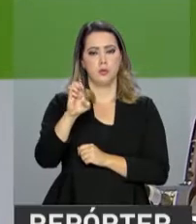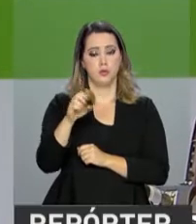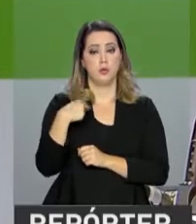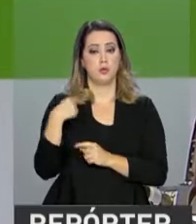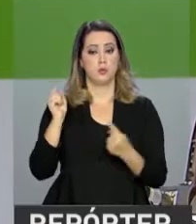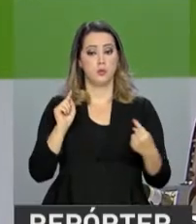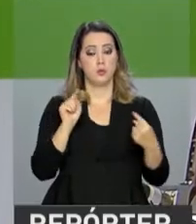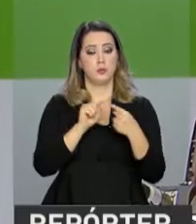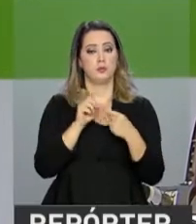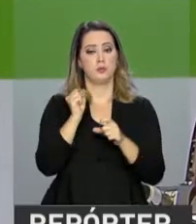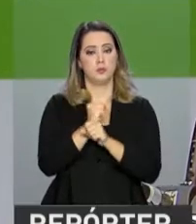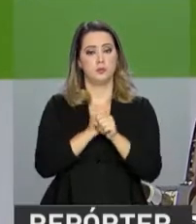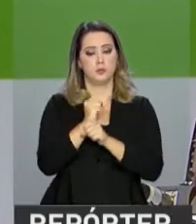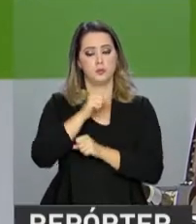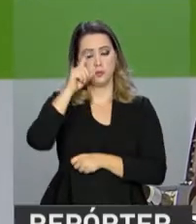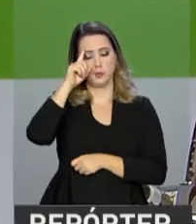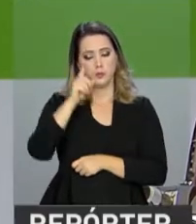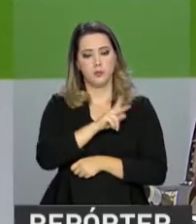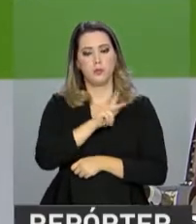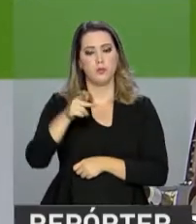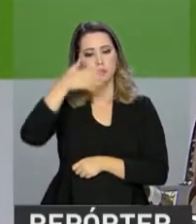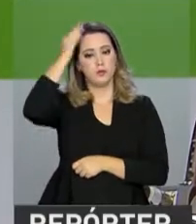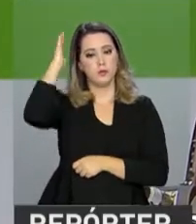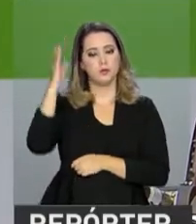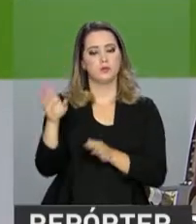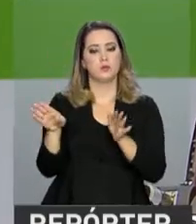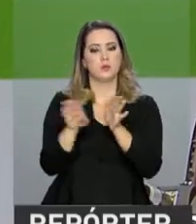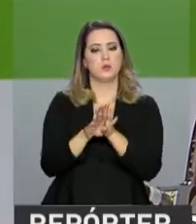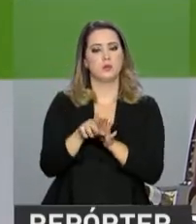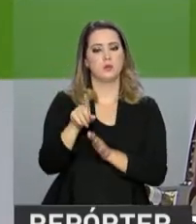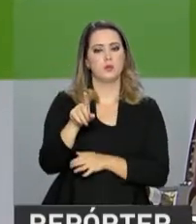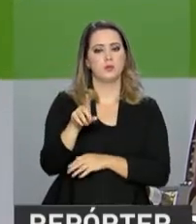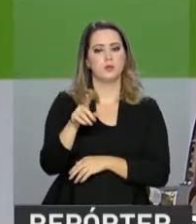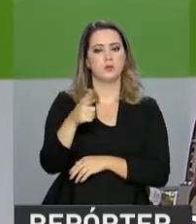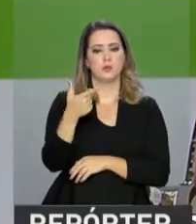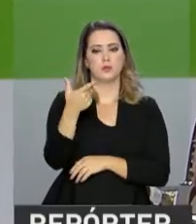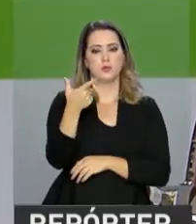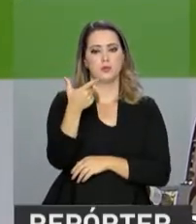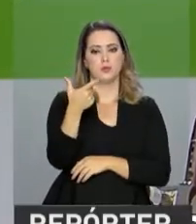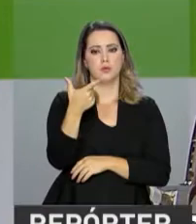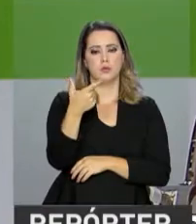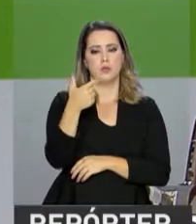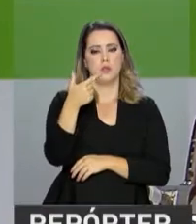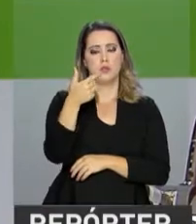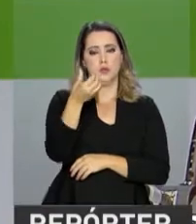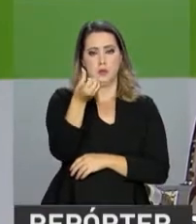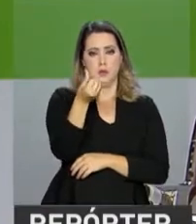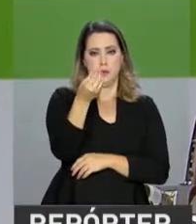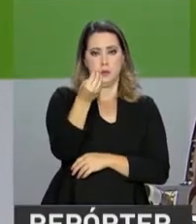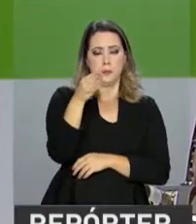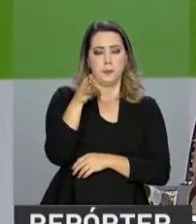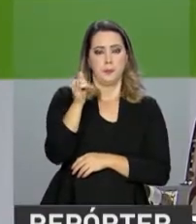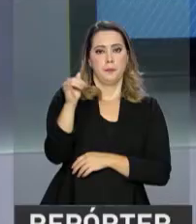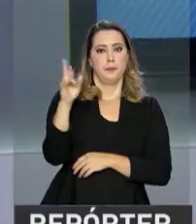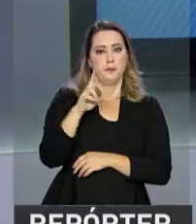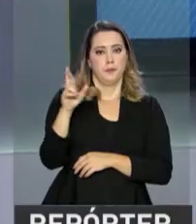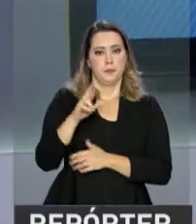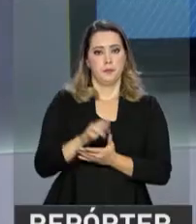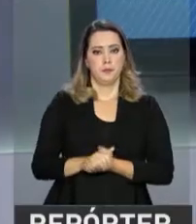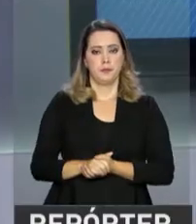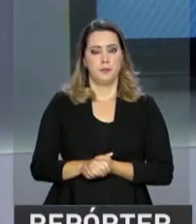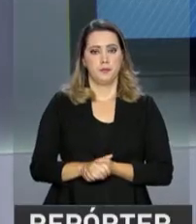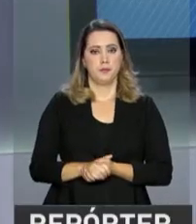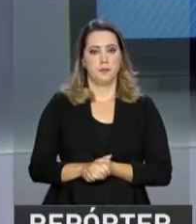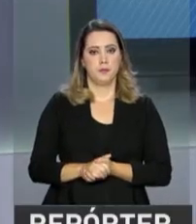por determinação do presidente da República, a chegar a 260 milhões de reais.